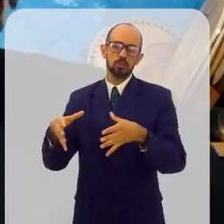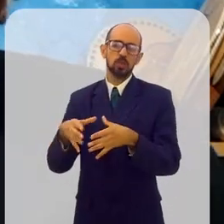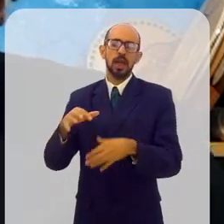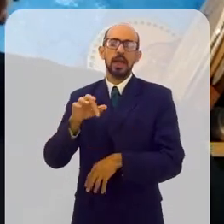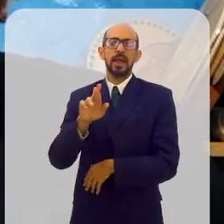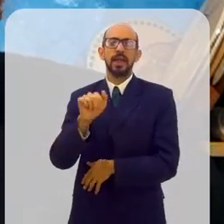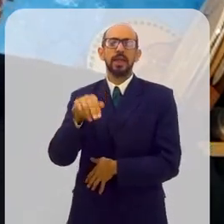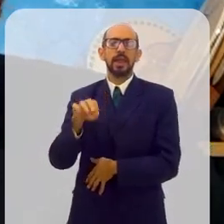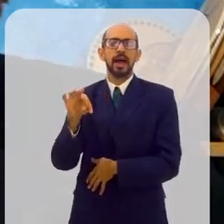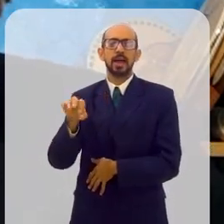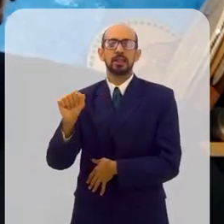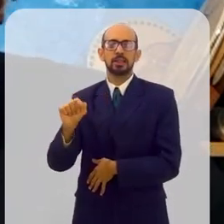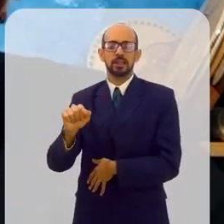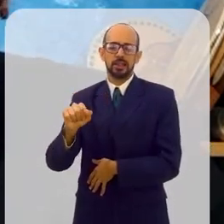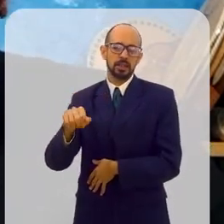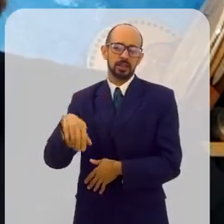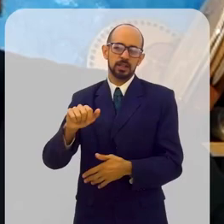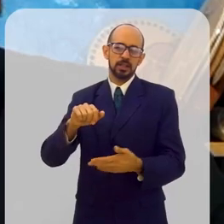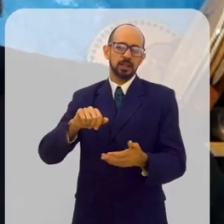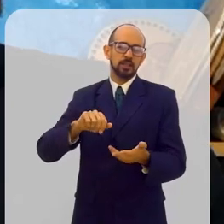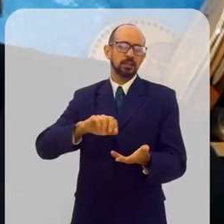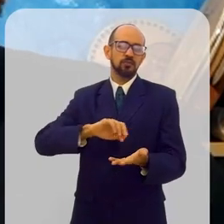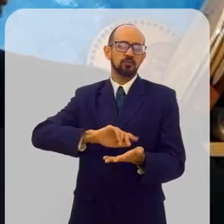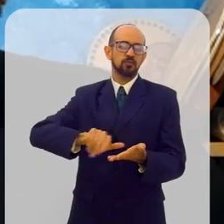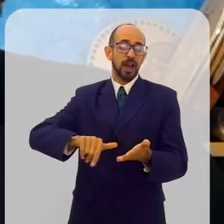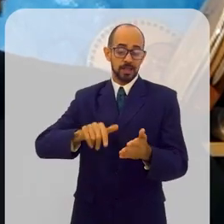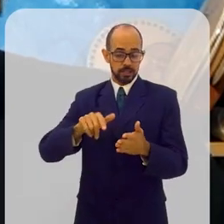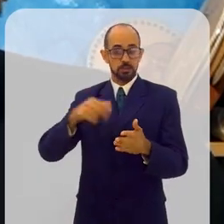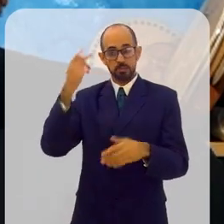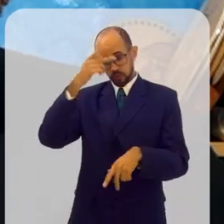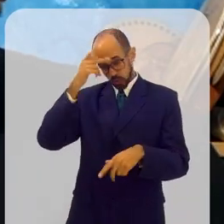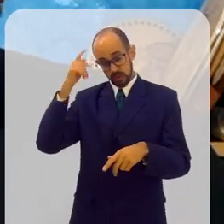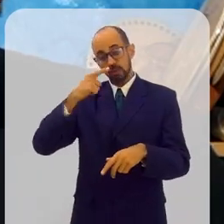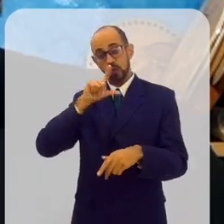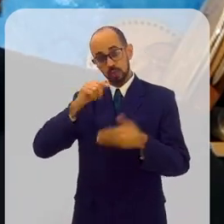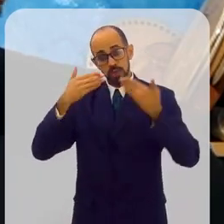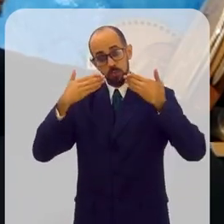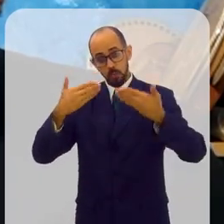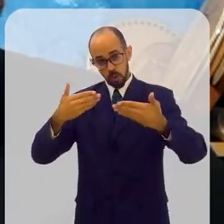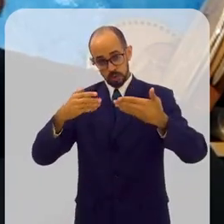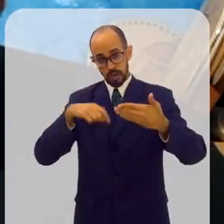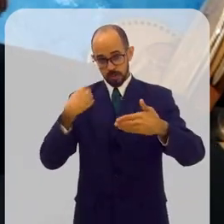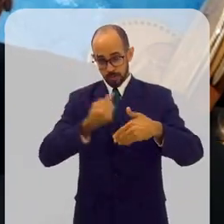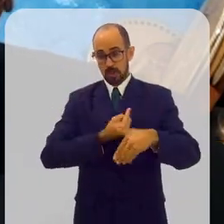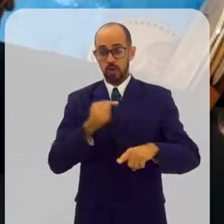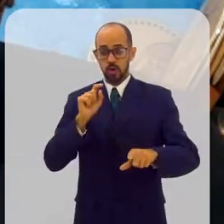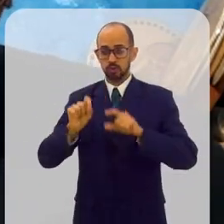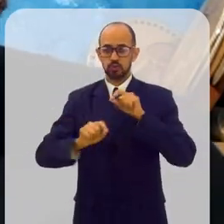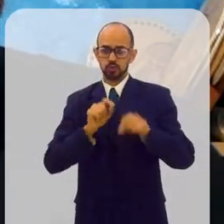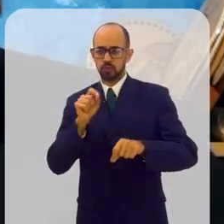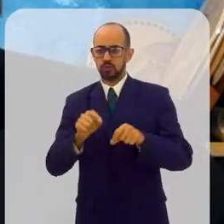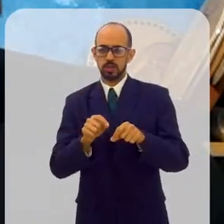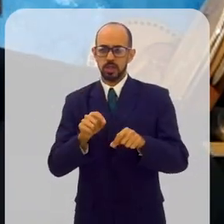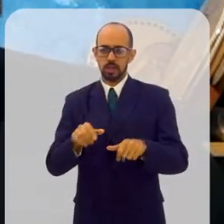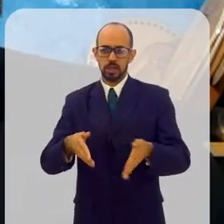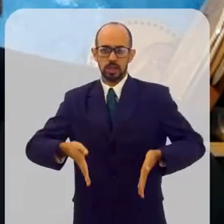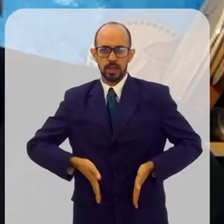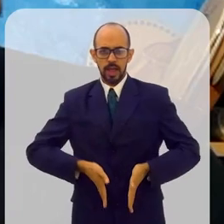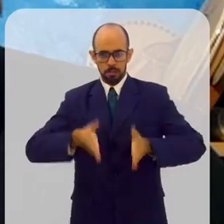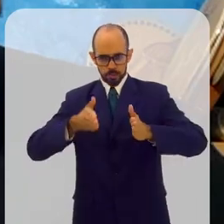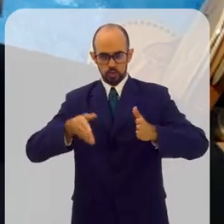galera, né? Da Renata Felinto, porque essa galera tá conseguindo mostrar para a gente,